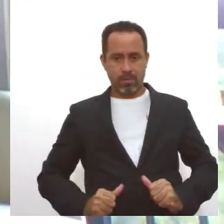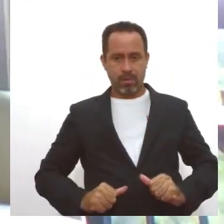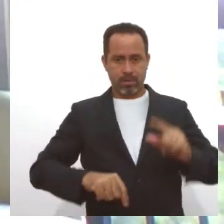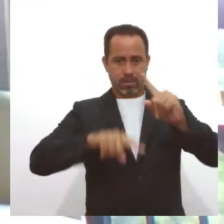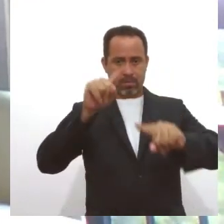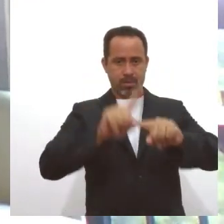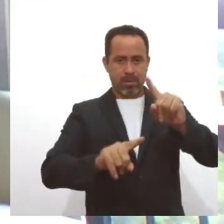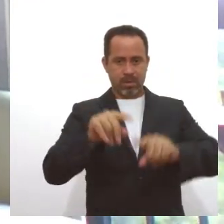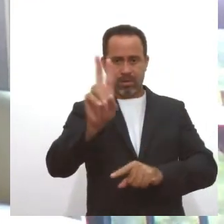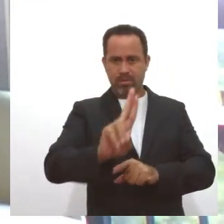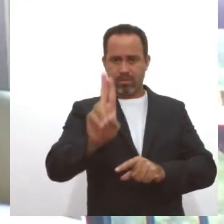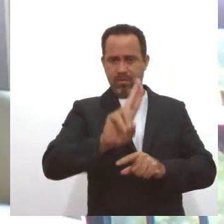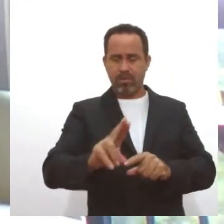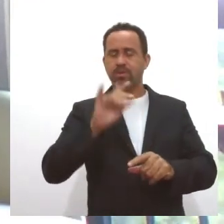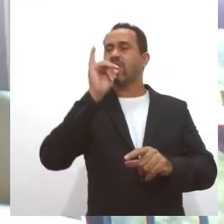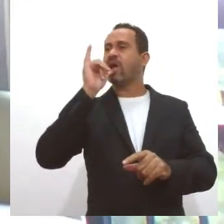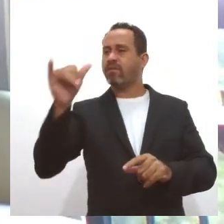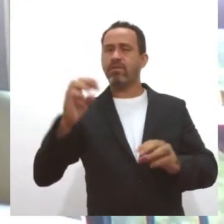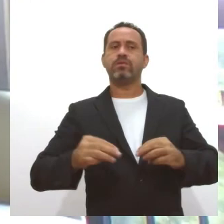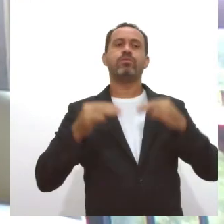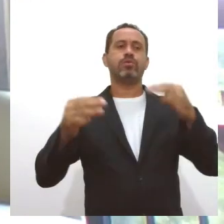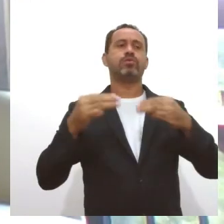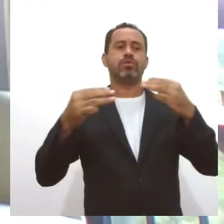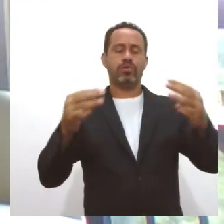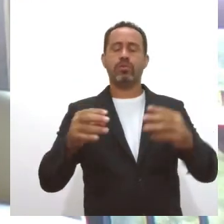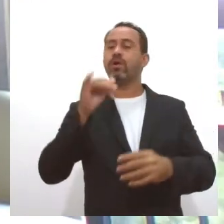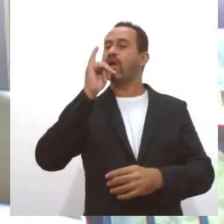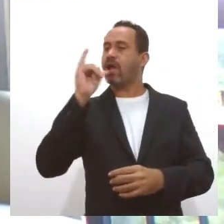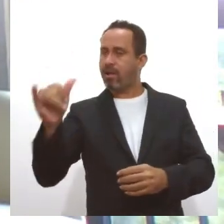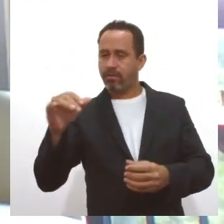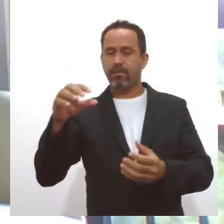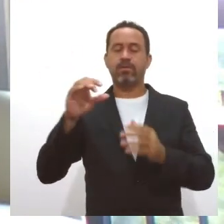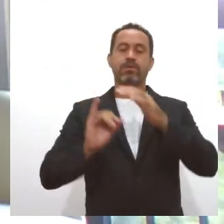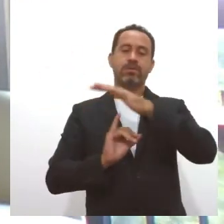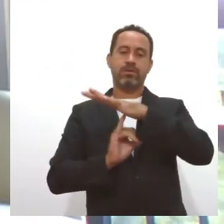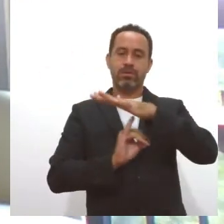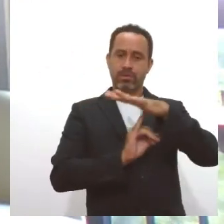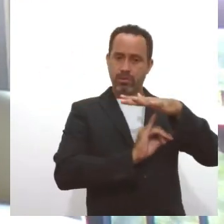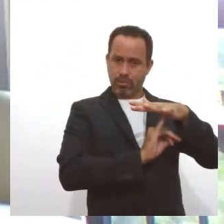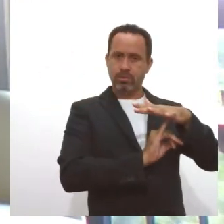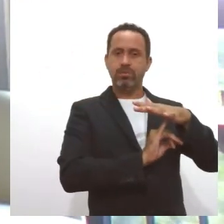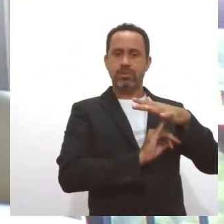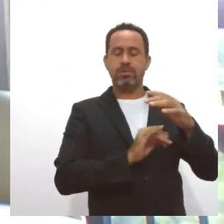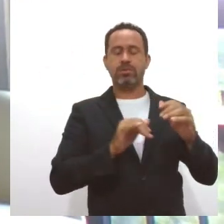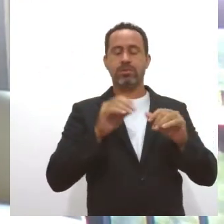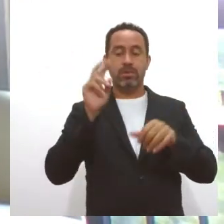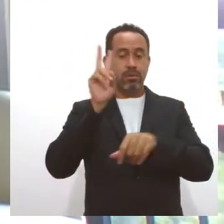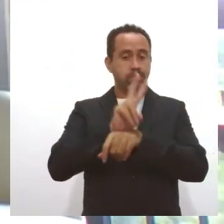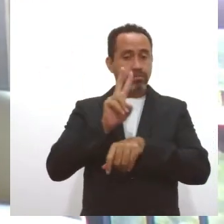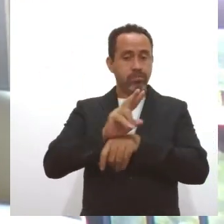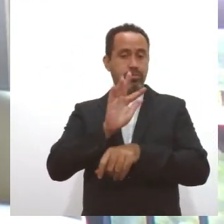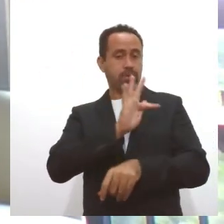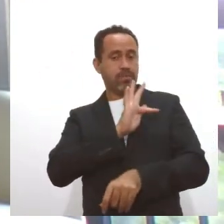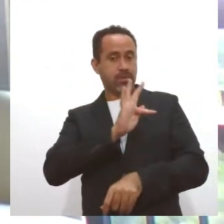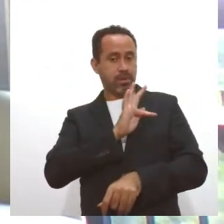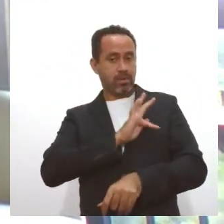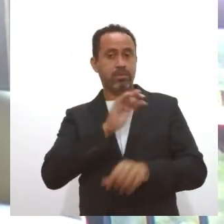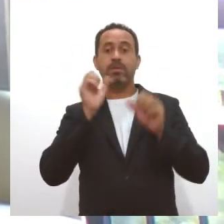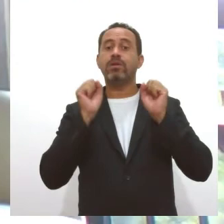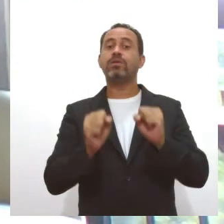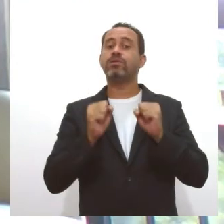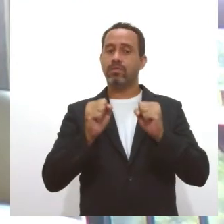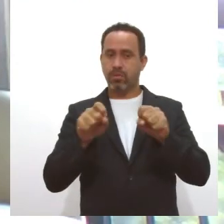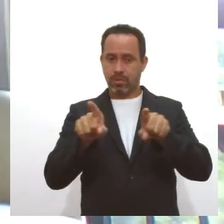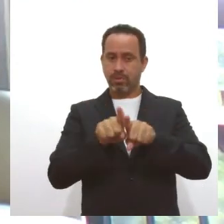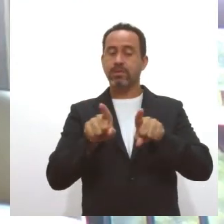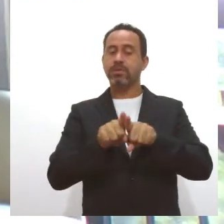você vai utilizar, denuncia ao Ministério Público, denuncia aos órgãos de vigilância sanitária, para que a gente possa também